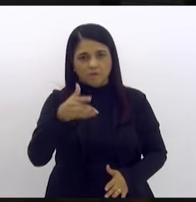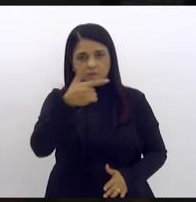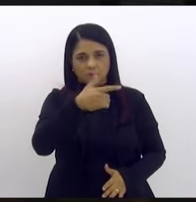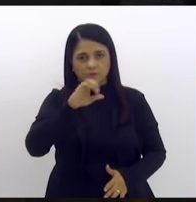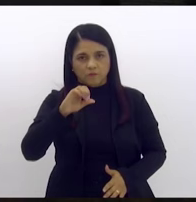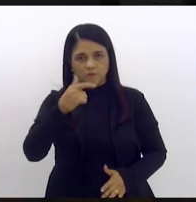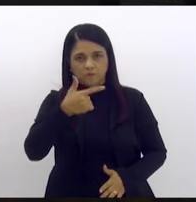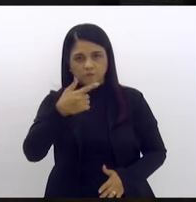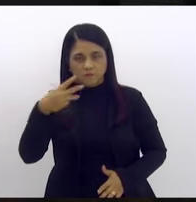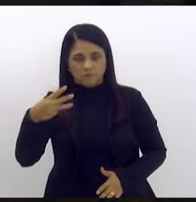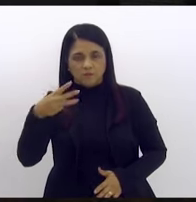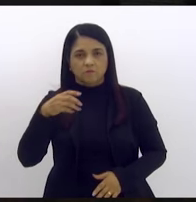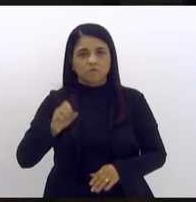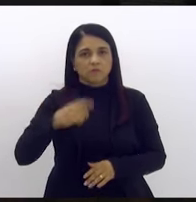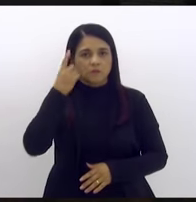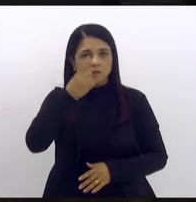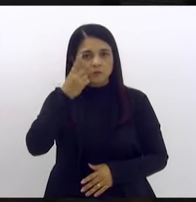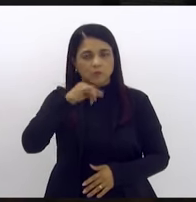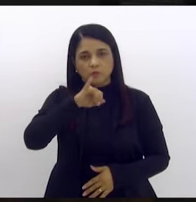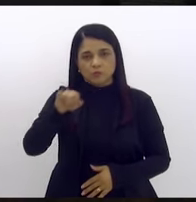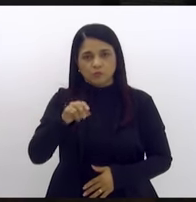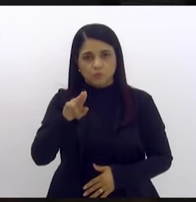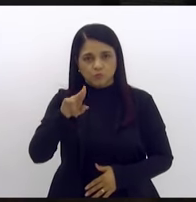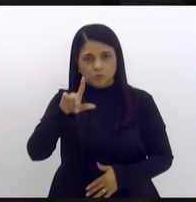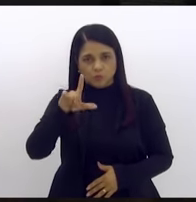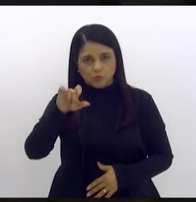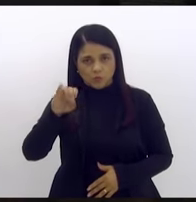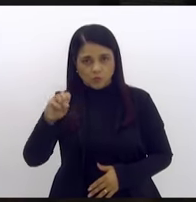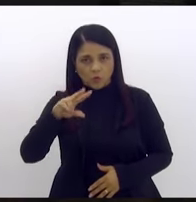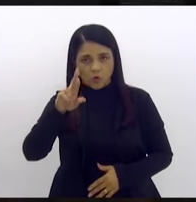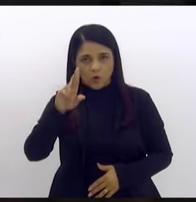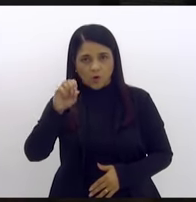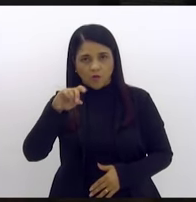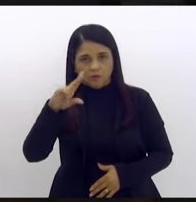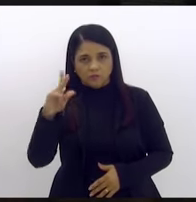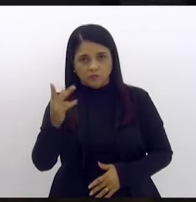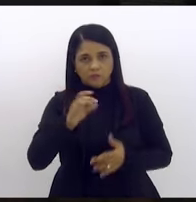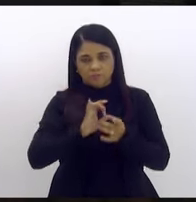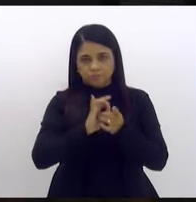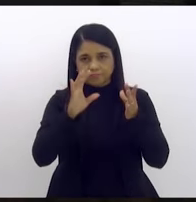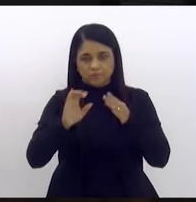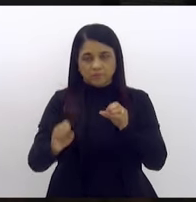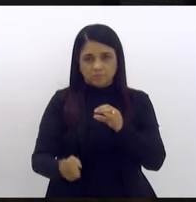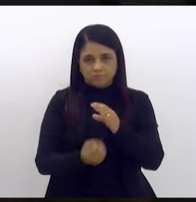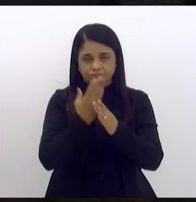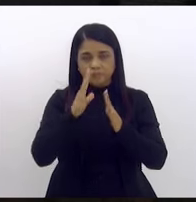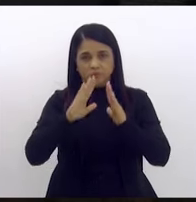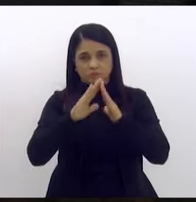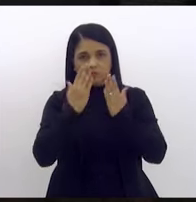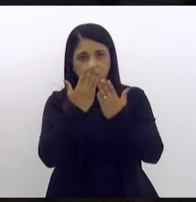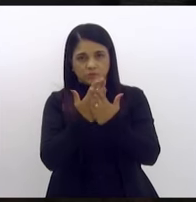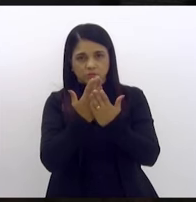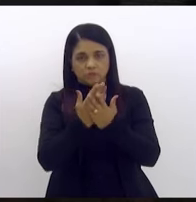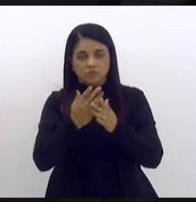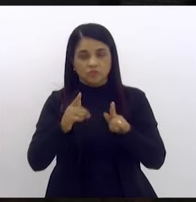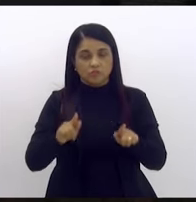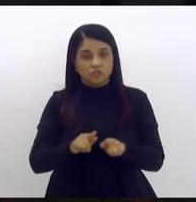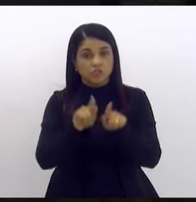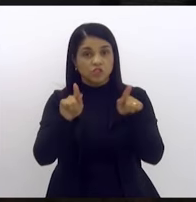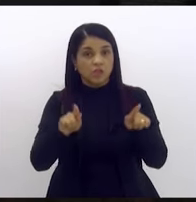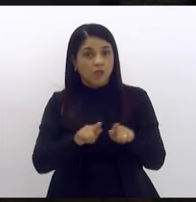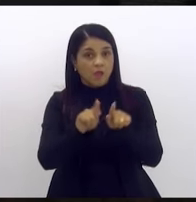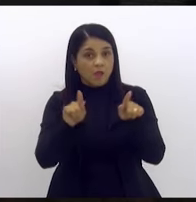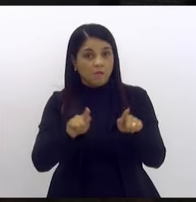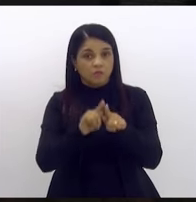1599/2023, de autoria do deputado Júlio Rocha, que autoriza a criação de escola especial de gêmeos no estado do Rio de